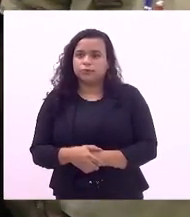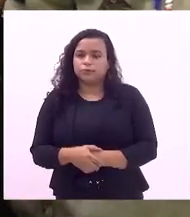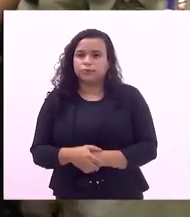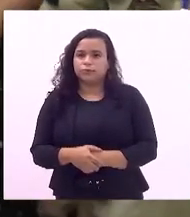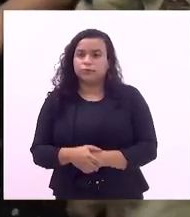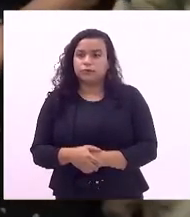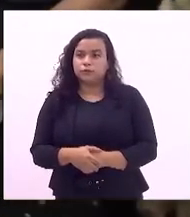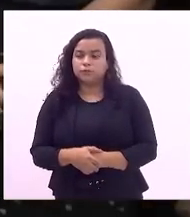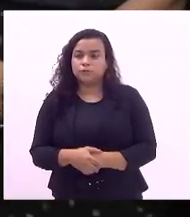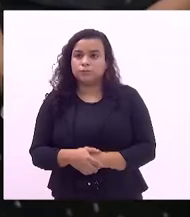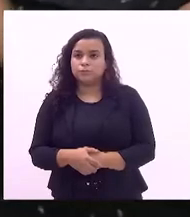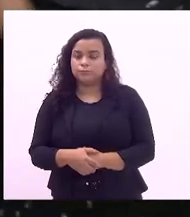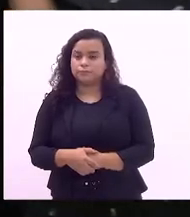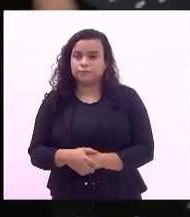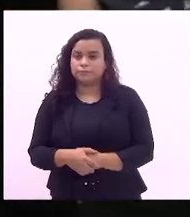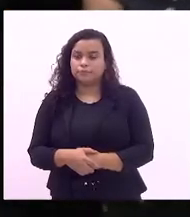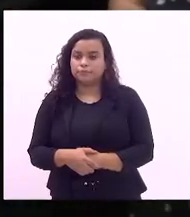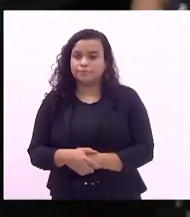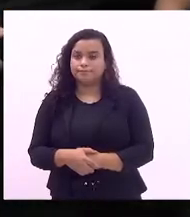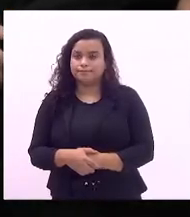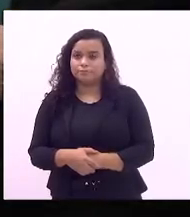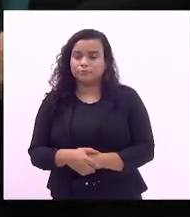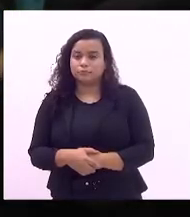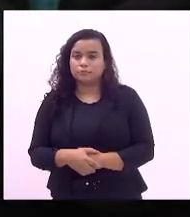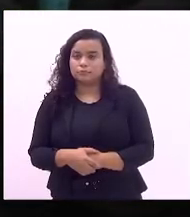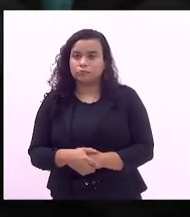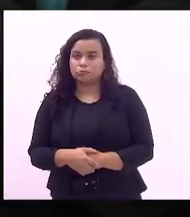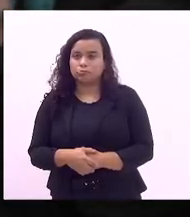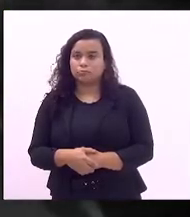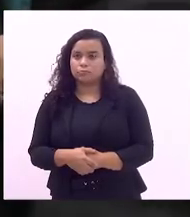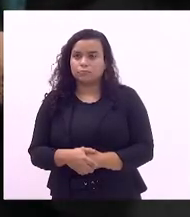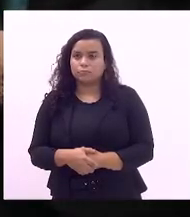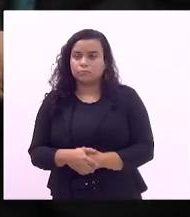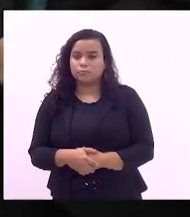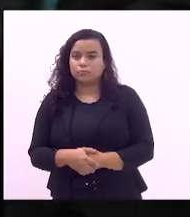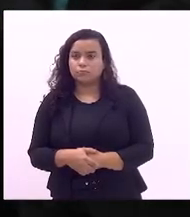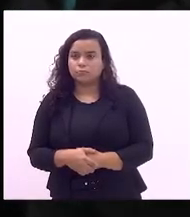E aí E aí G1